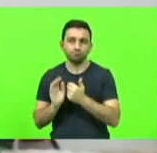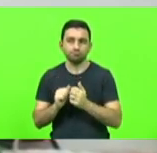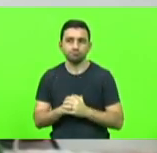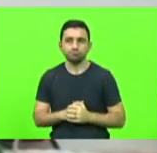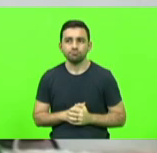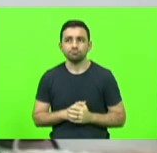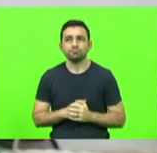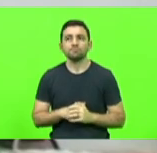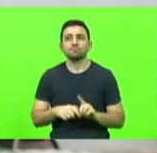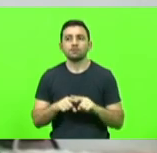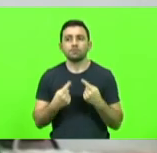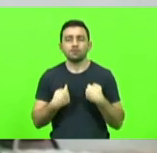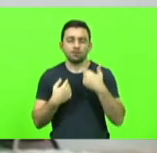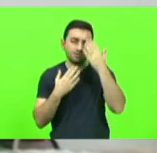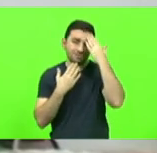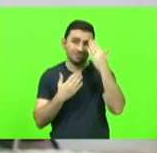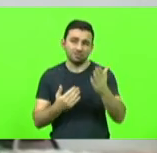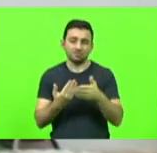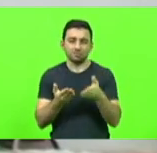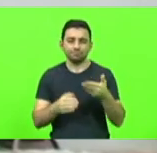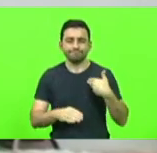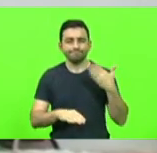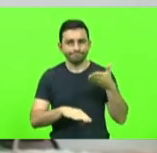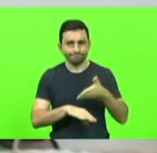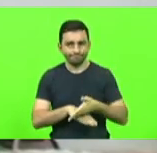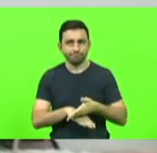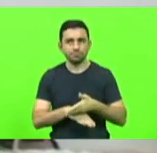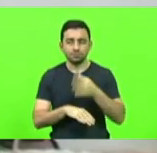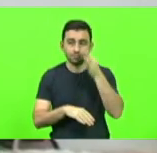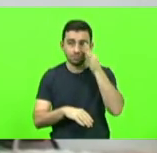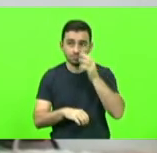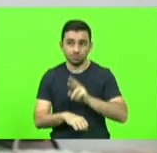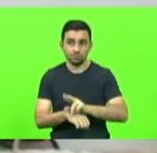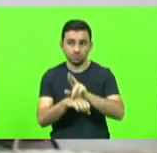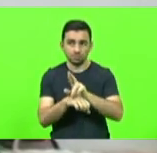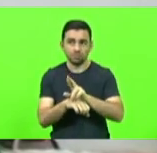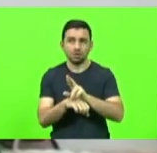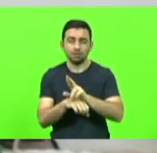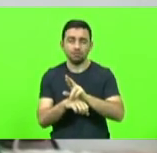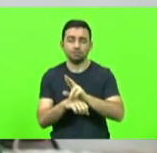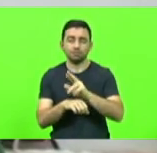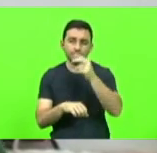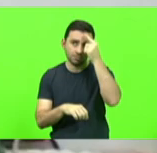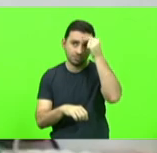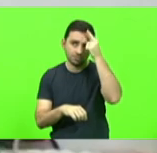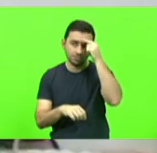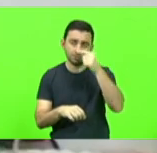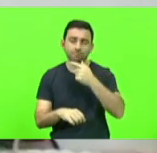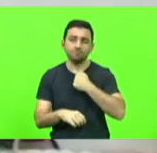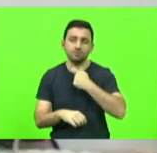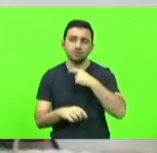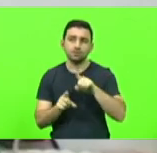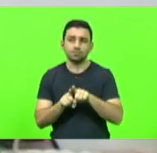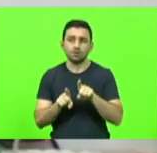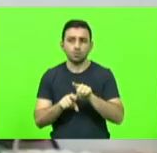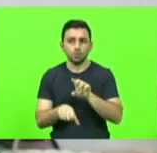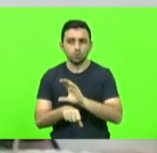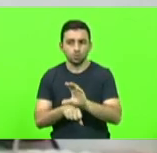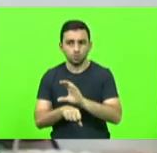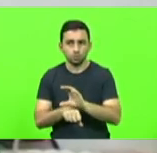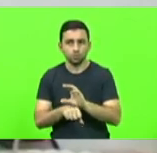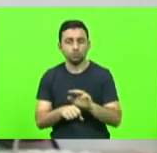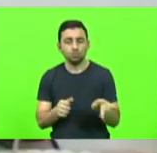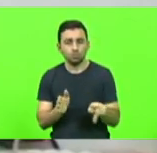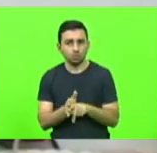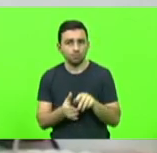Agradeço a oportunidade de estar aqui representando as graduações em Fonoaudiologia. O curso de Fonoaudiologia da Univale